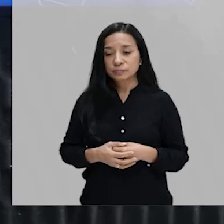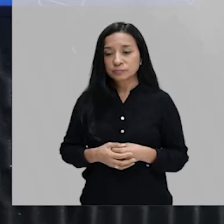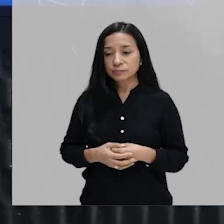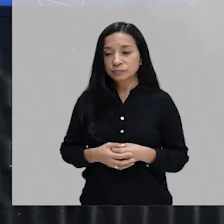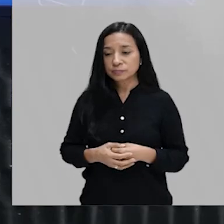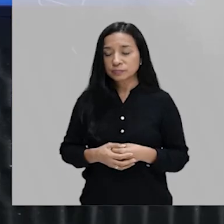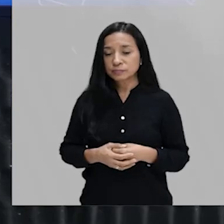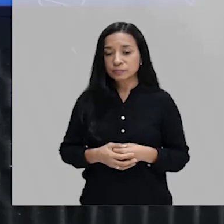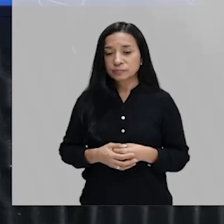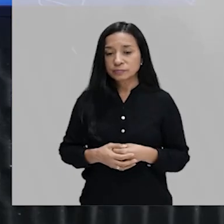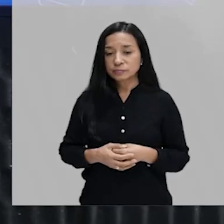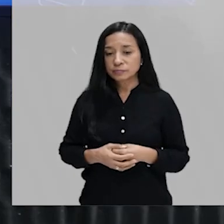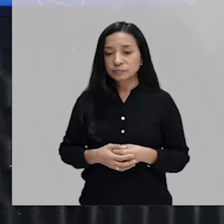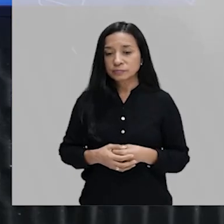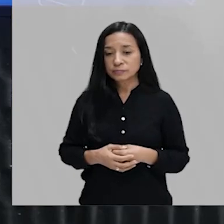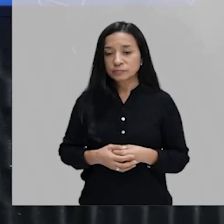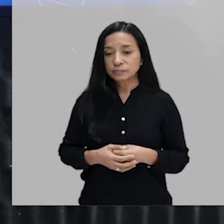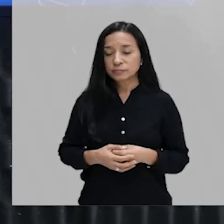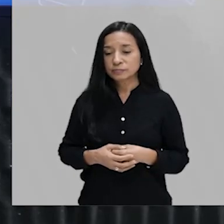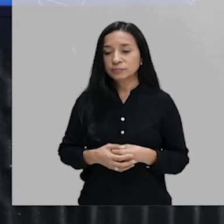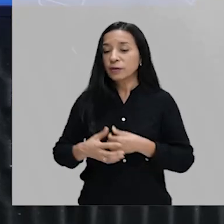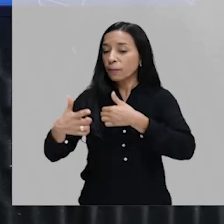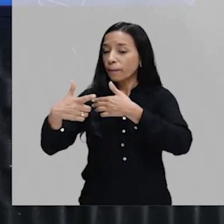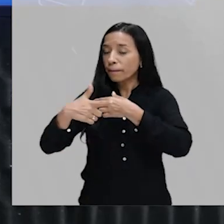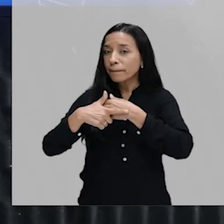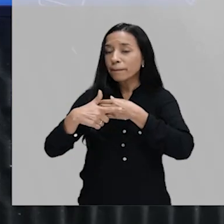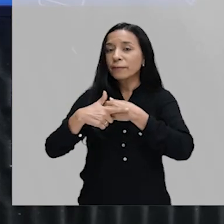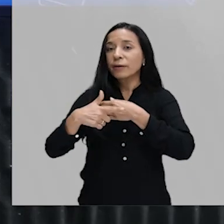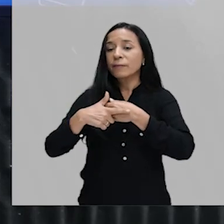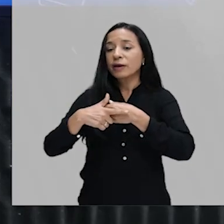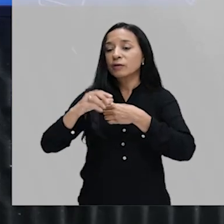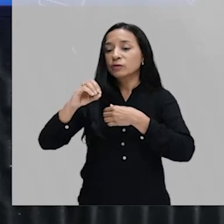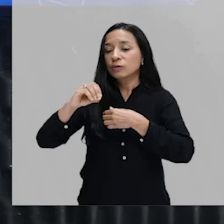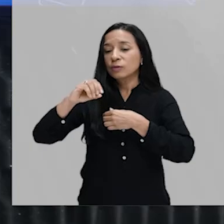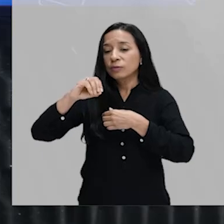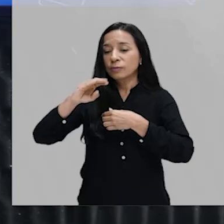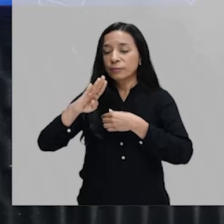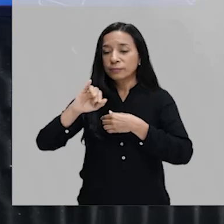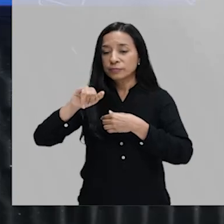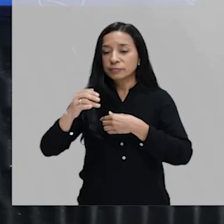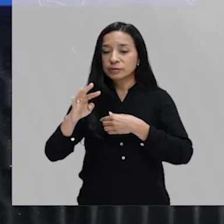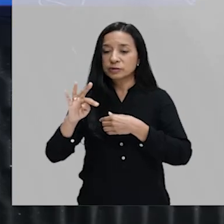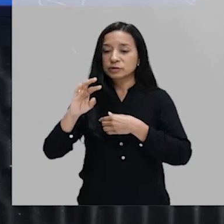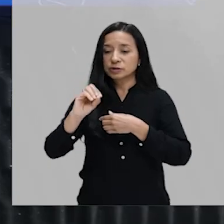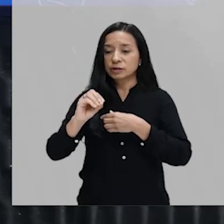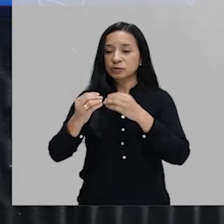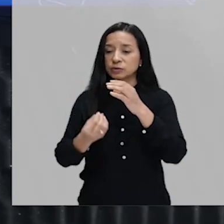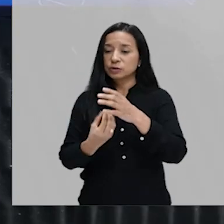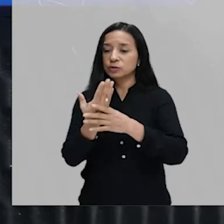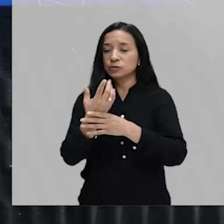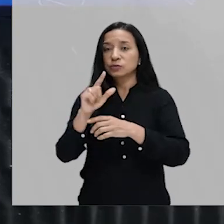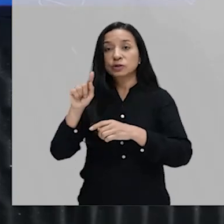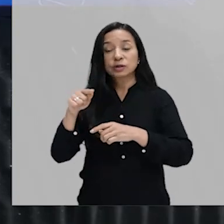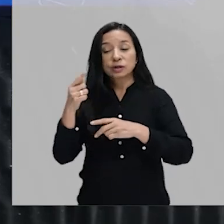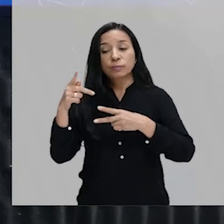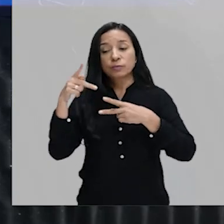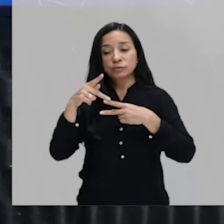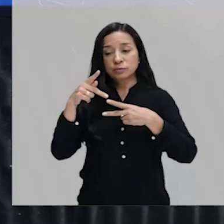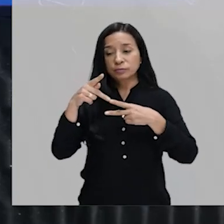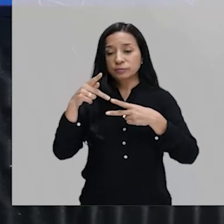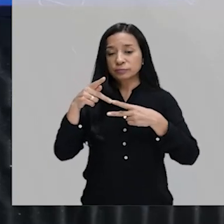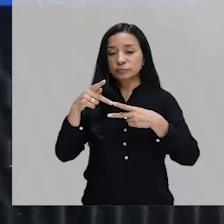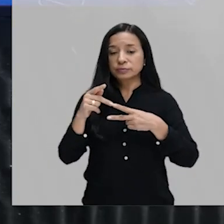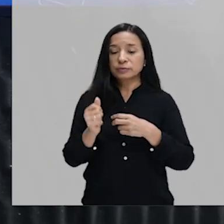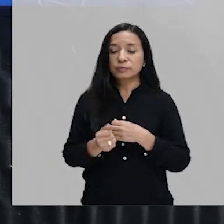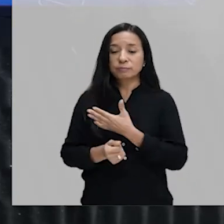nós, vós, eles fazem papel de objeto e surgem após uma preposição. Para mim, de